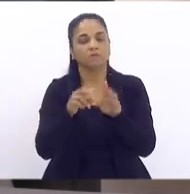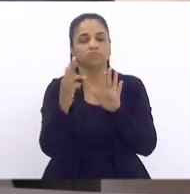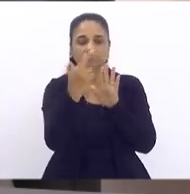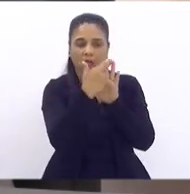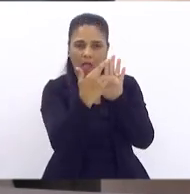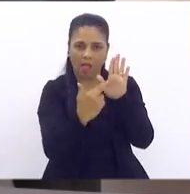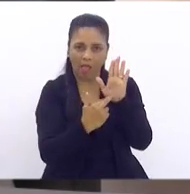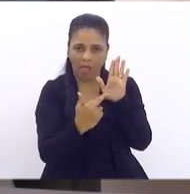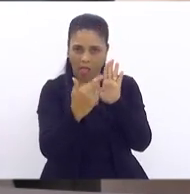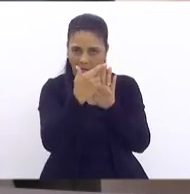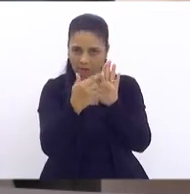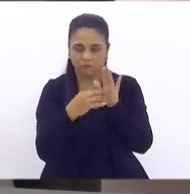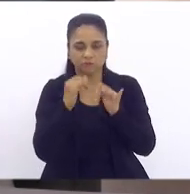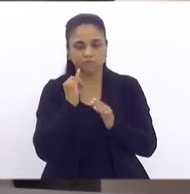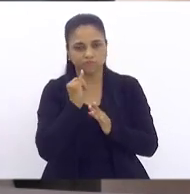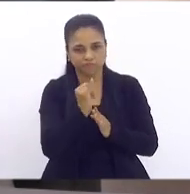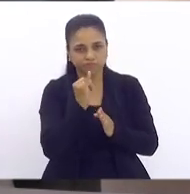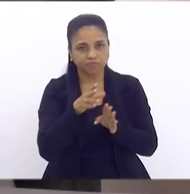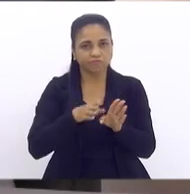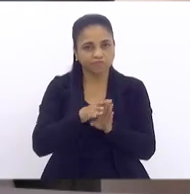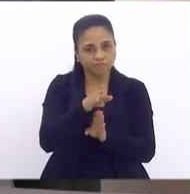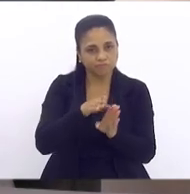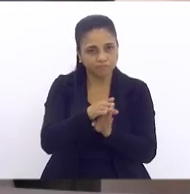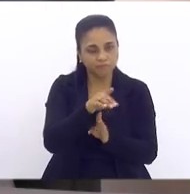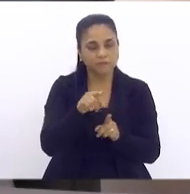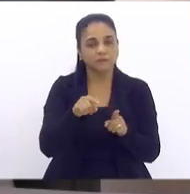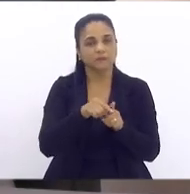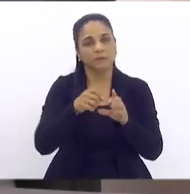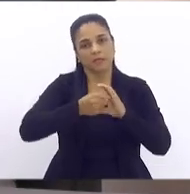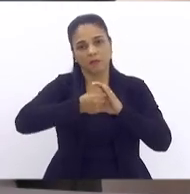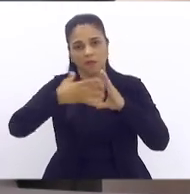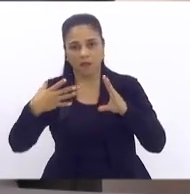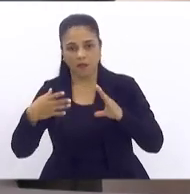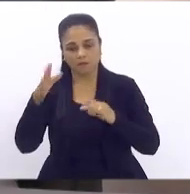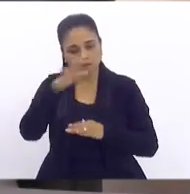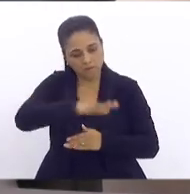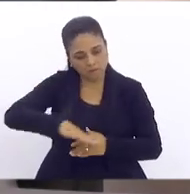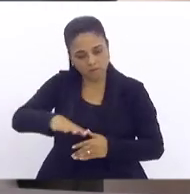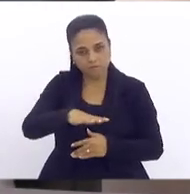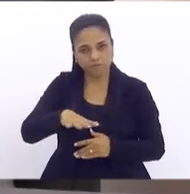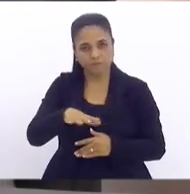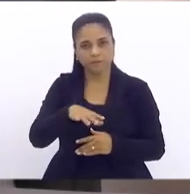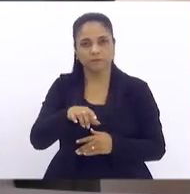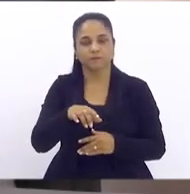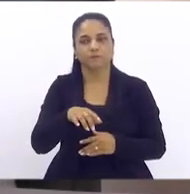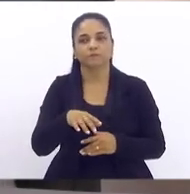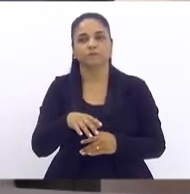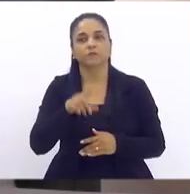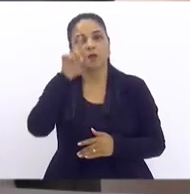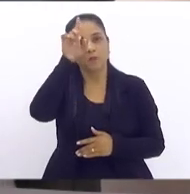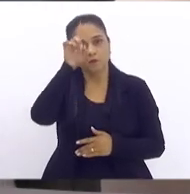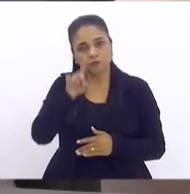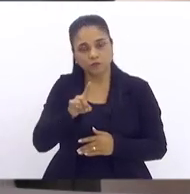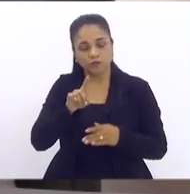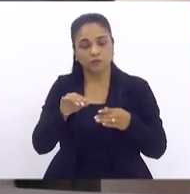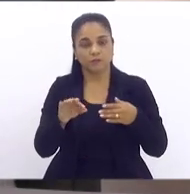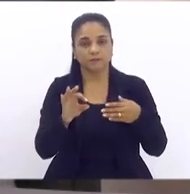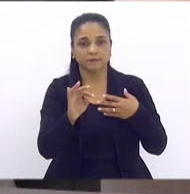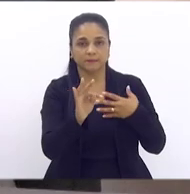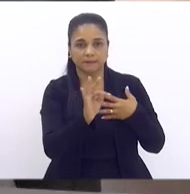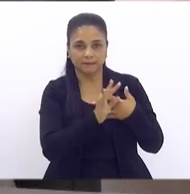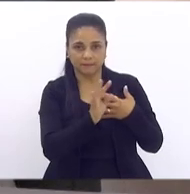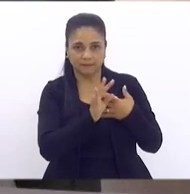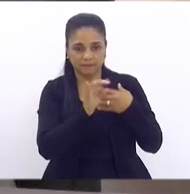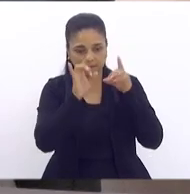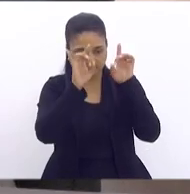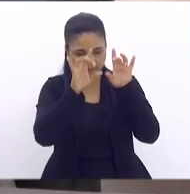normas da autoridade marítima, que têm caráter regional. Por ser uma diretoria técnica especializada,